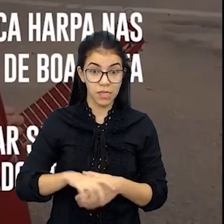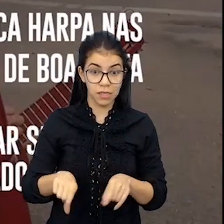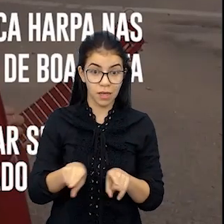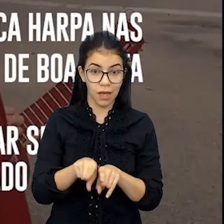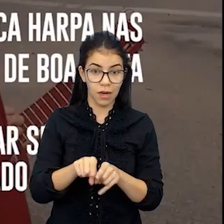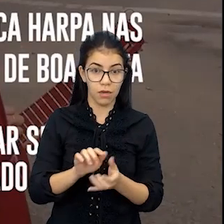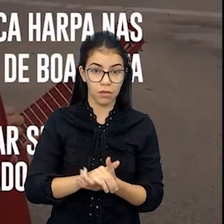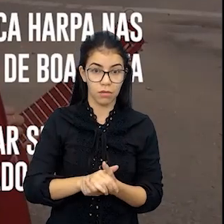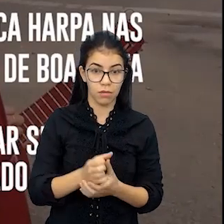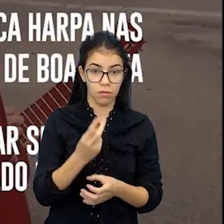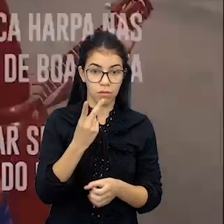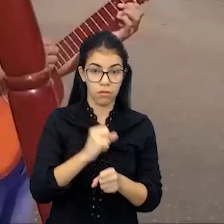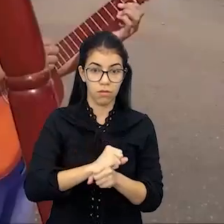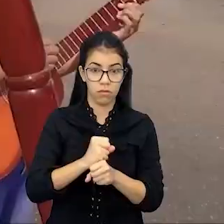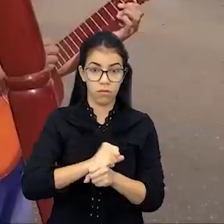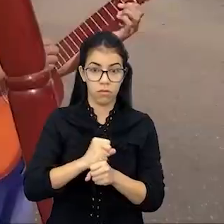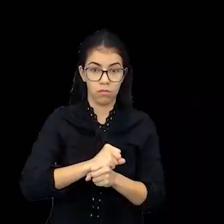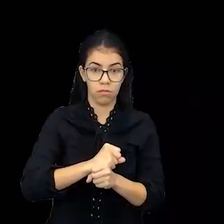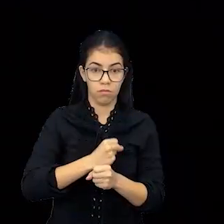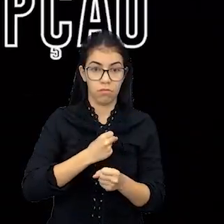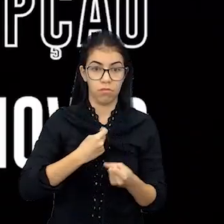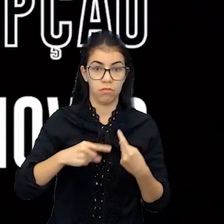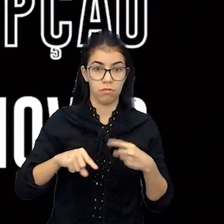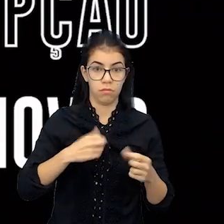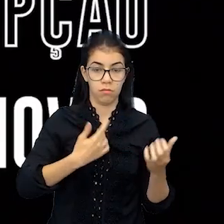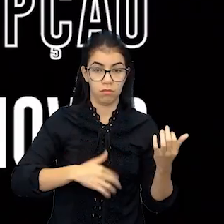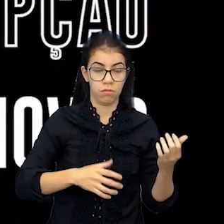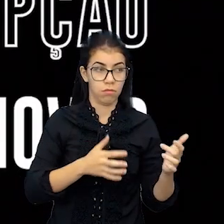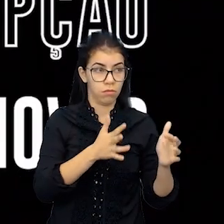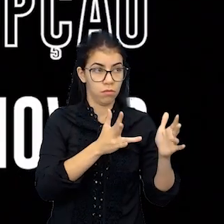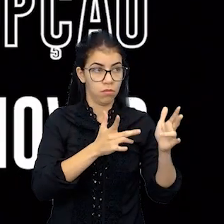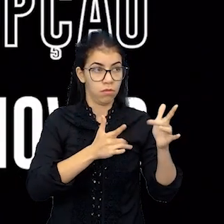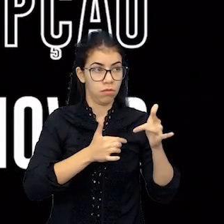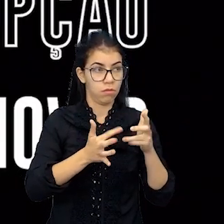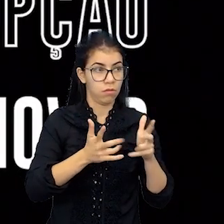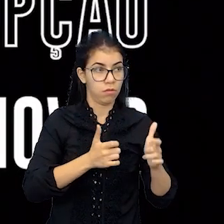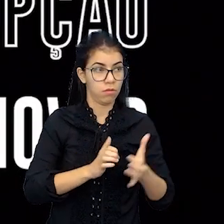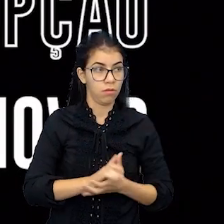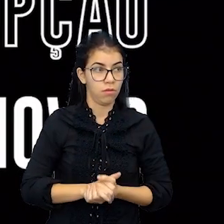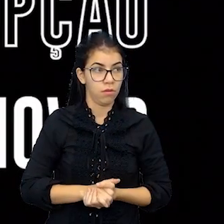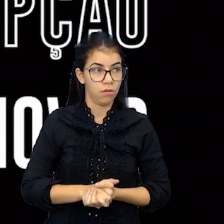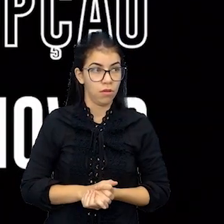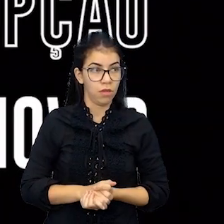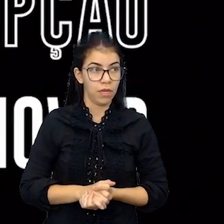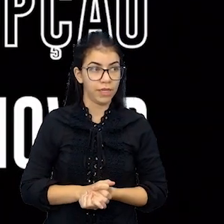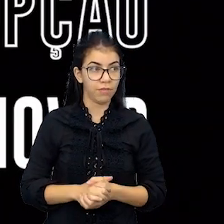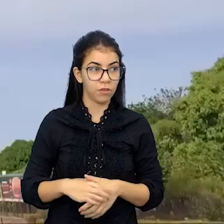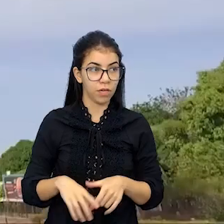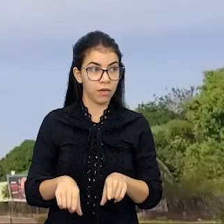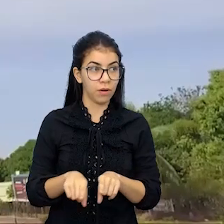Boa Vista. Sonha em validar seu título de advogado no Brasil. Tem horas que a única opção é se mover.